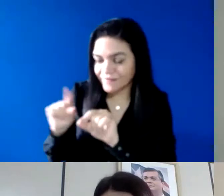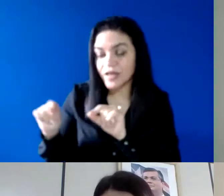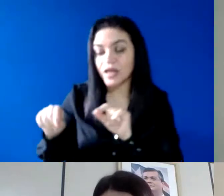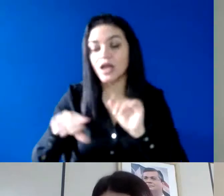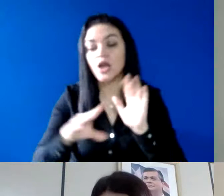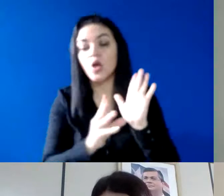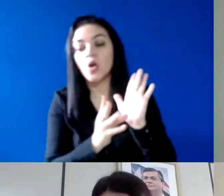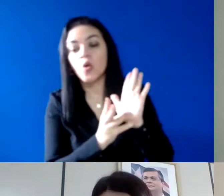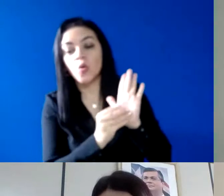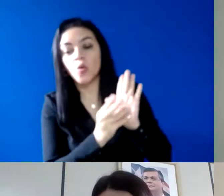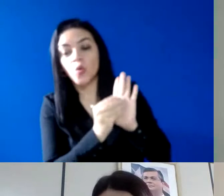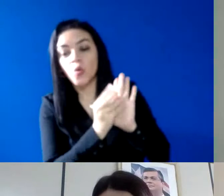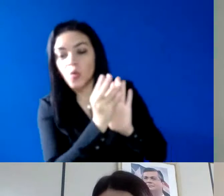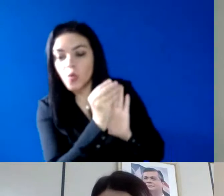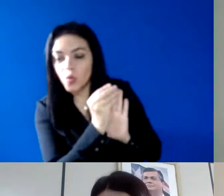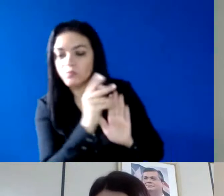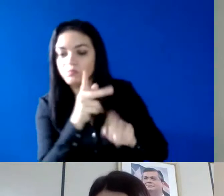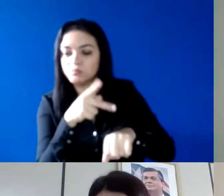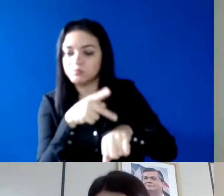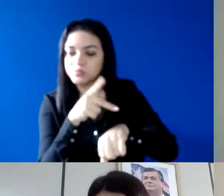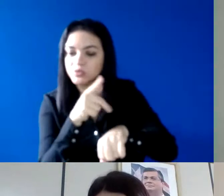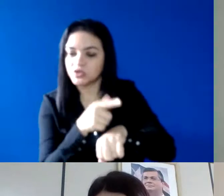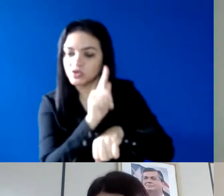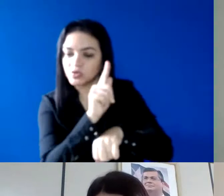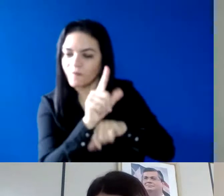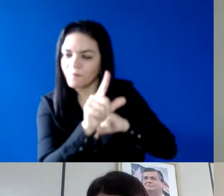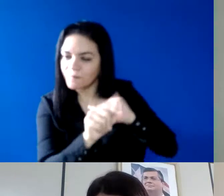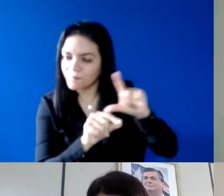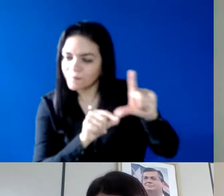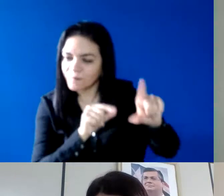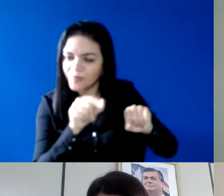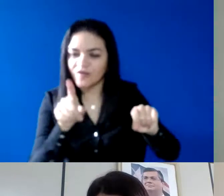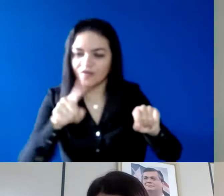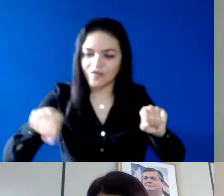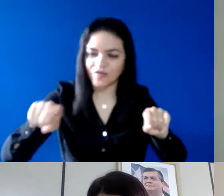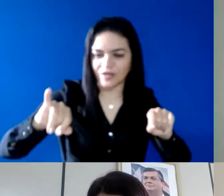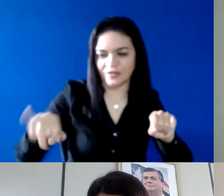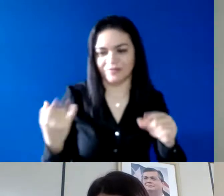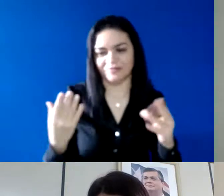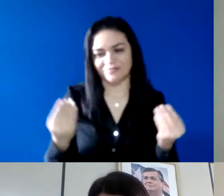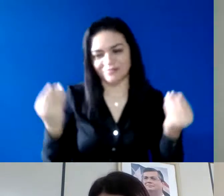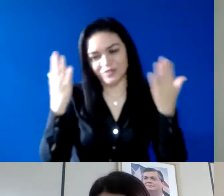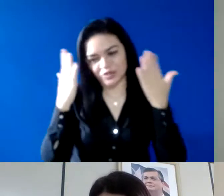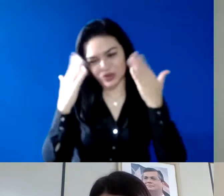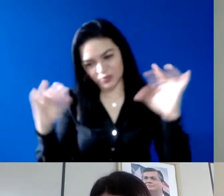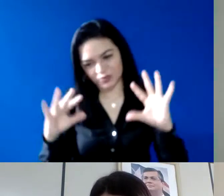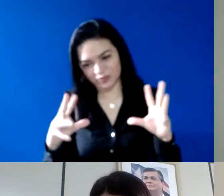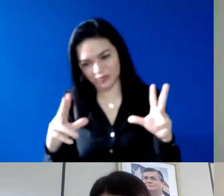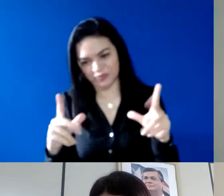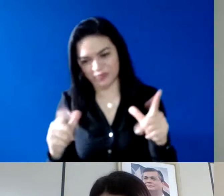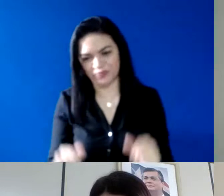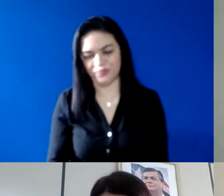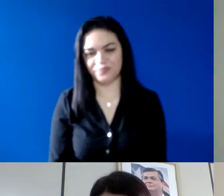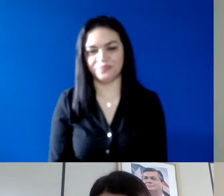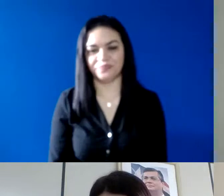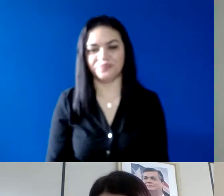foi escolhido com muito cuidado e eu tenho certeza que vocês vão aproveitar bastante. Sucesso a todos.